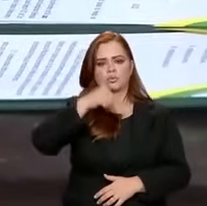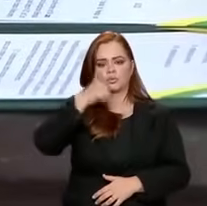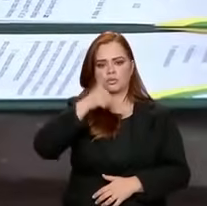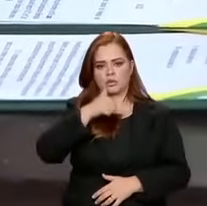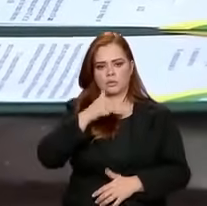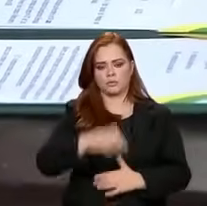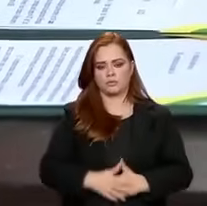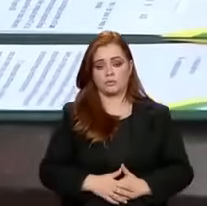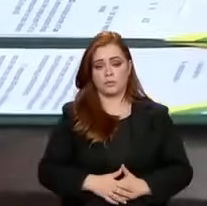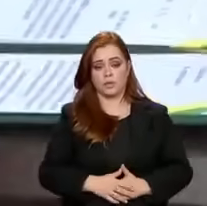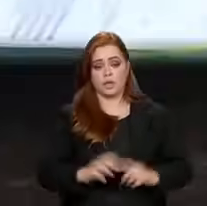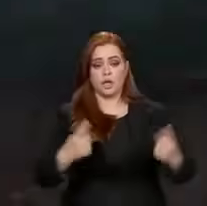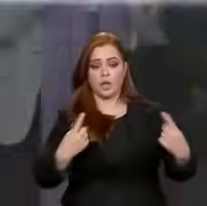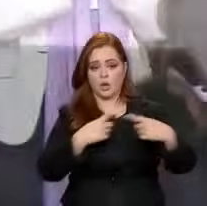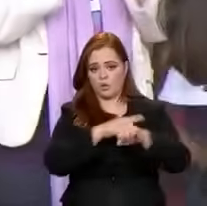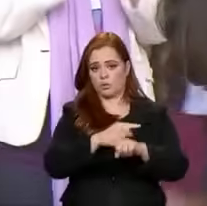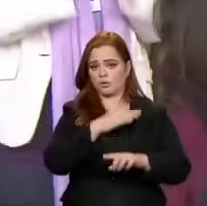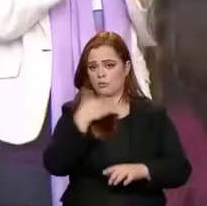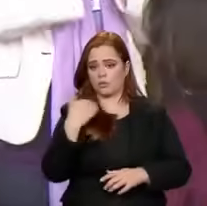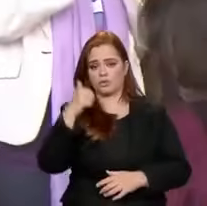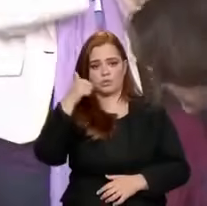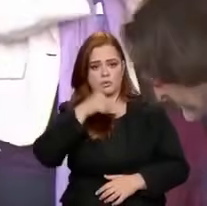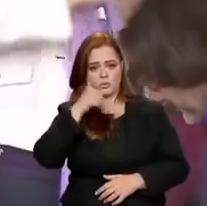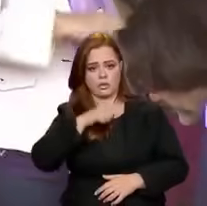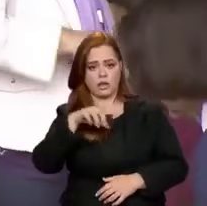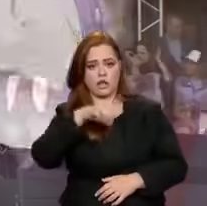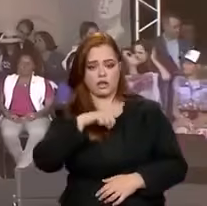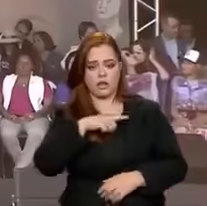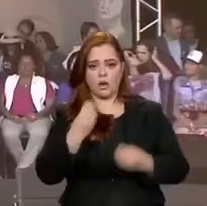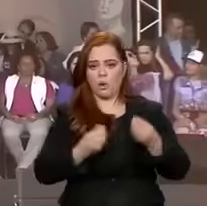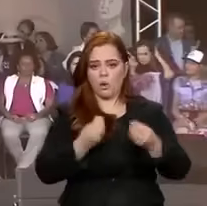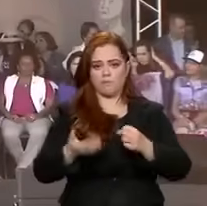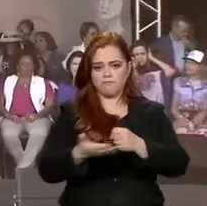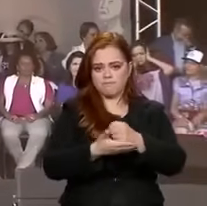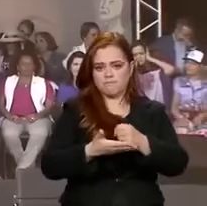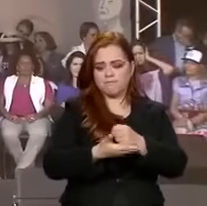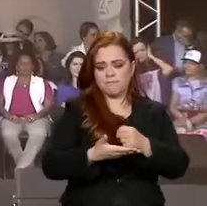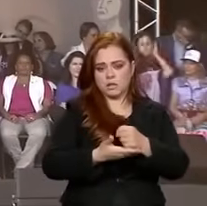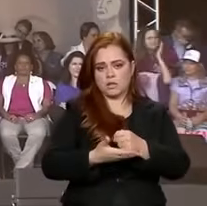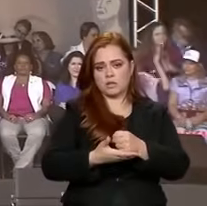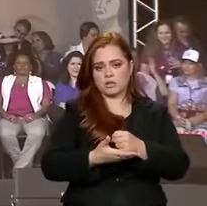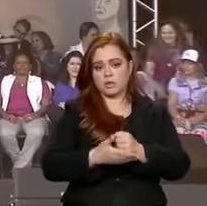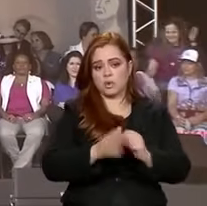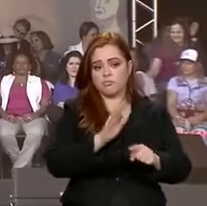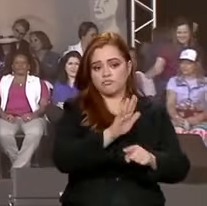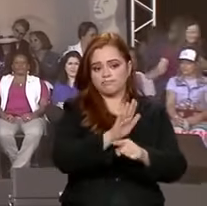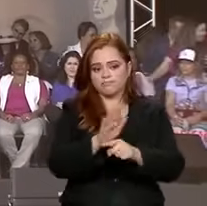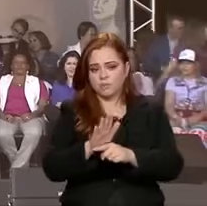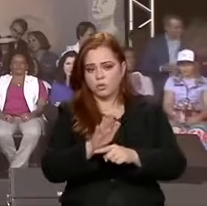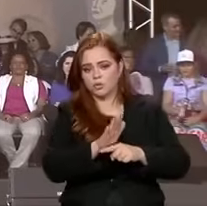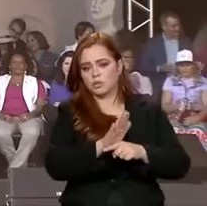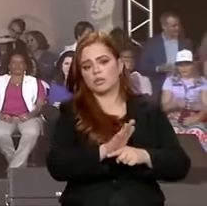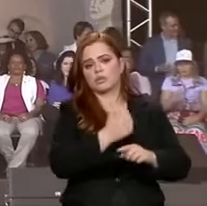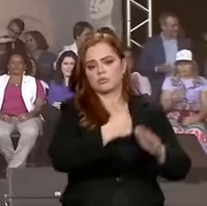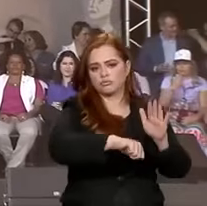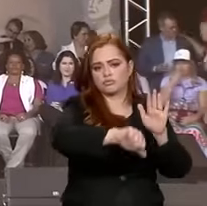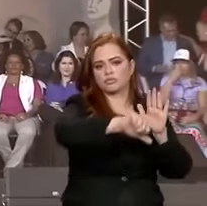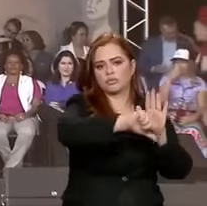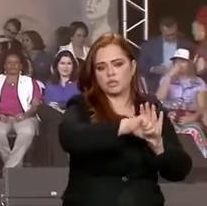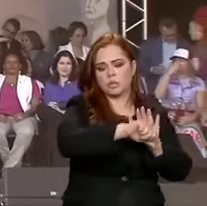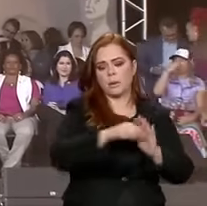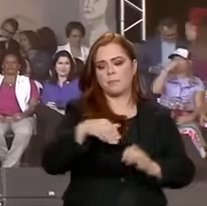de prevenção aos feminicídios tem como eixo a prevenção de todas as formas de discriminação